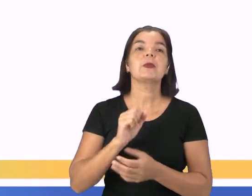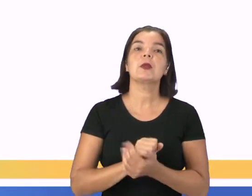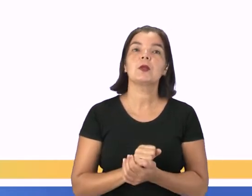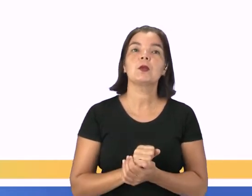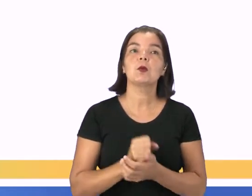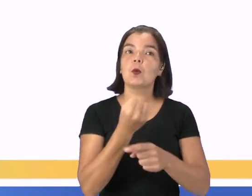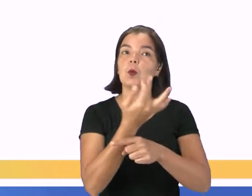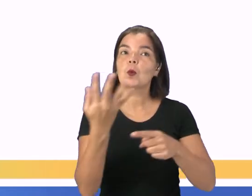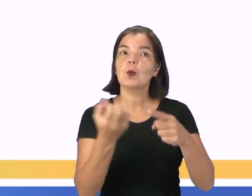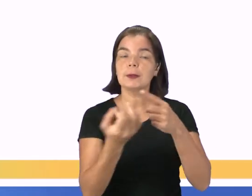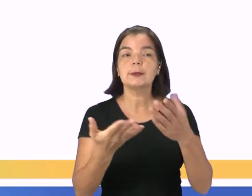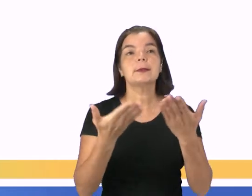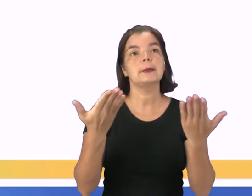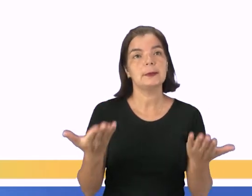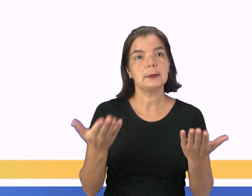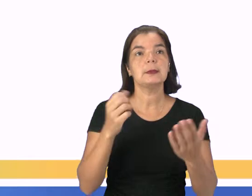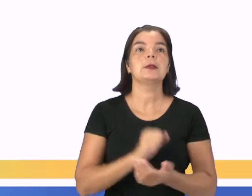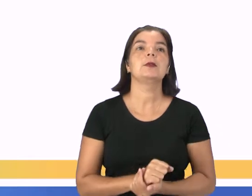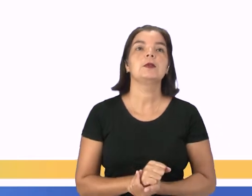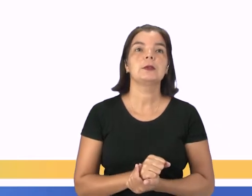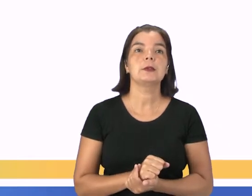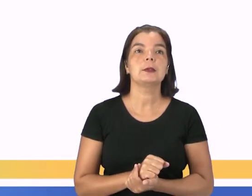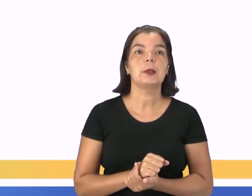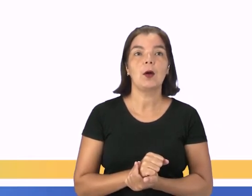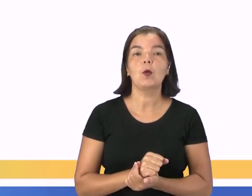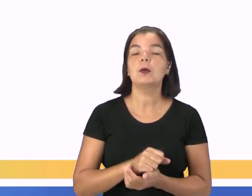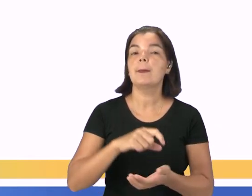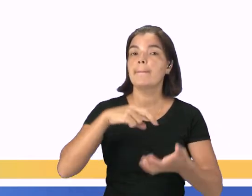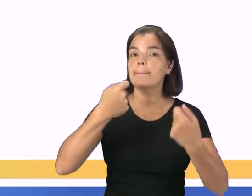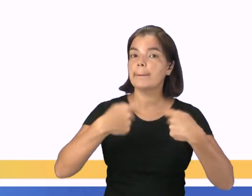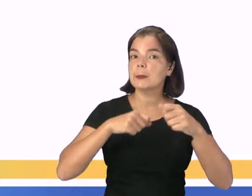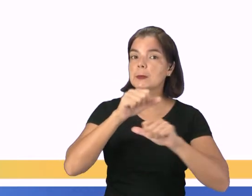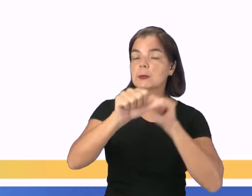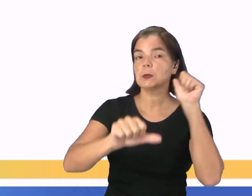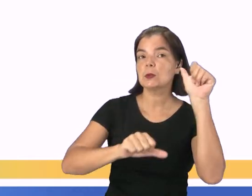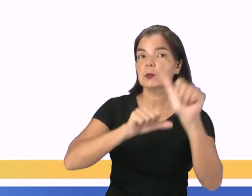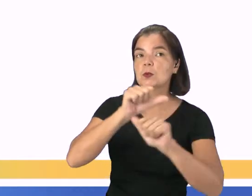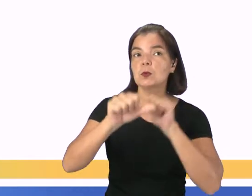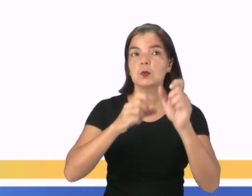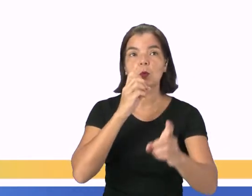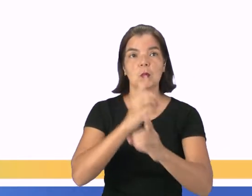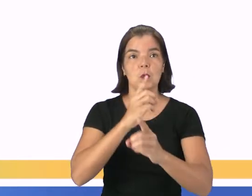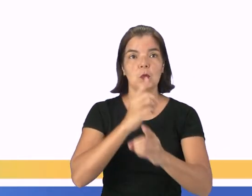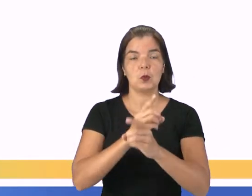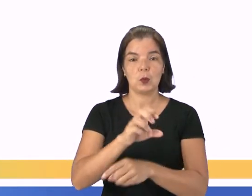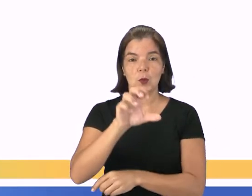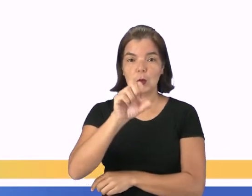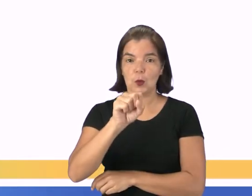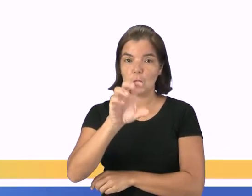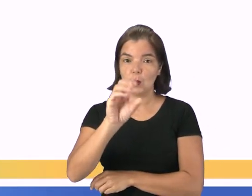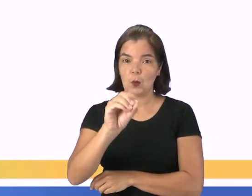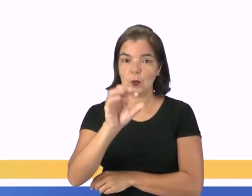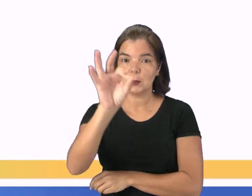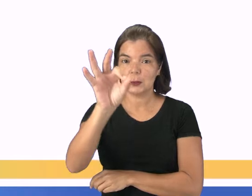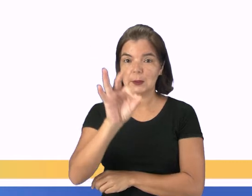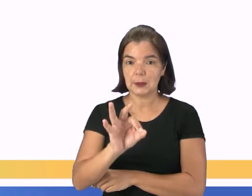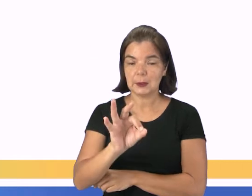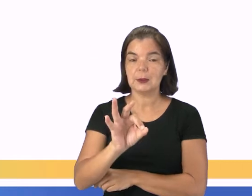4/5. Portanto, a fração centesimal aí que encontramos é 80 sobre 100,